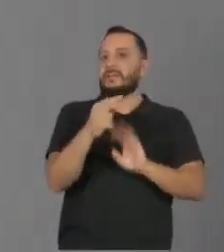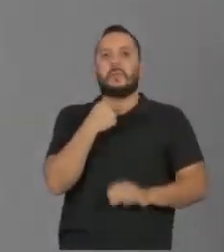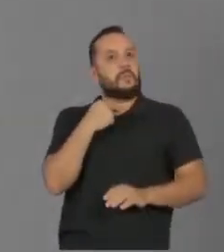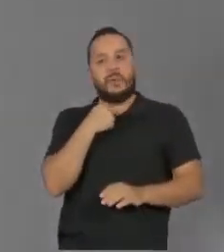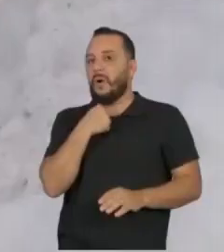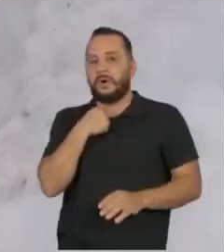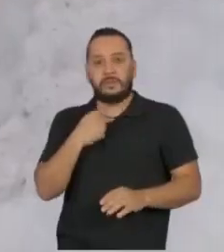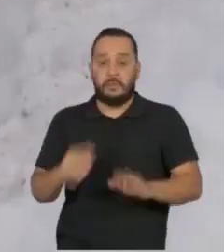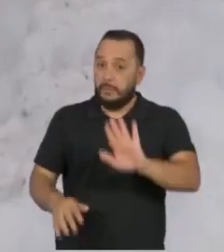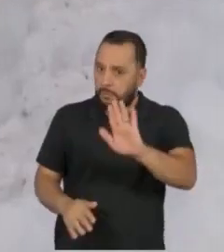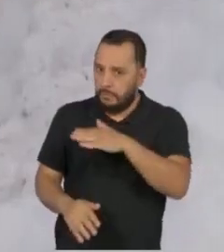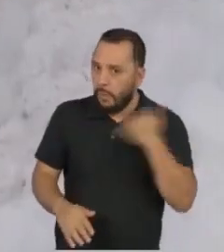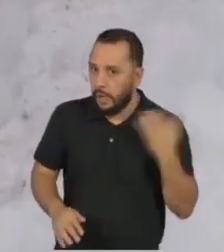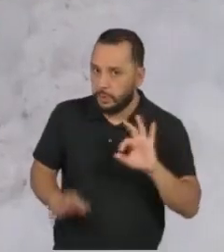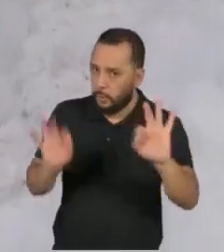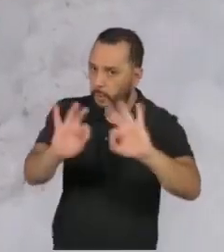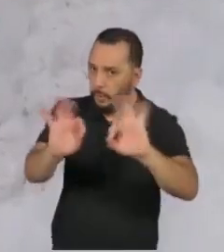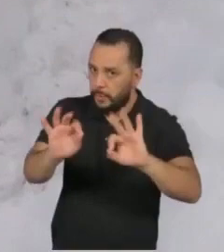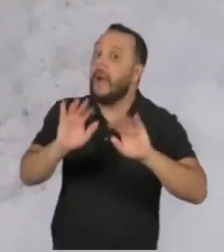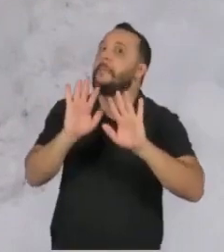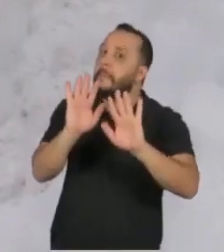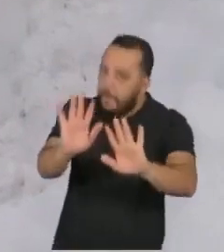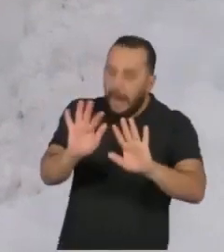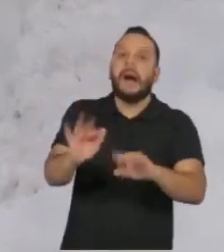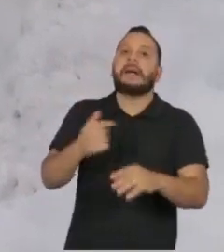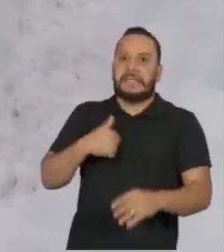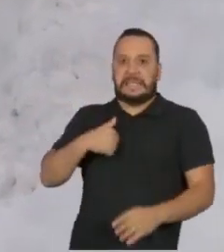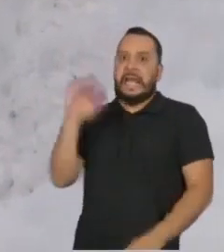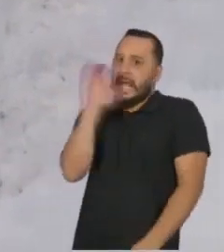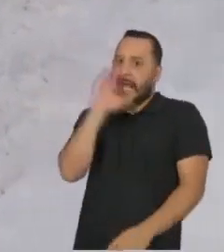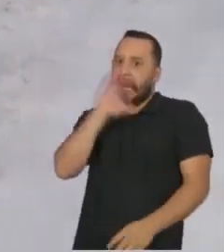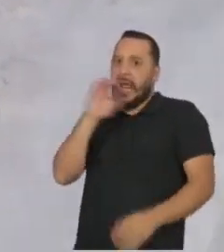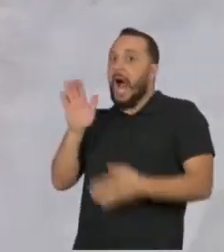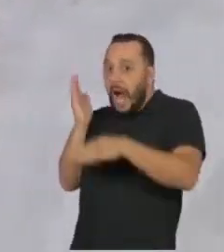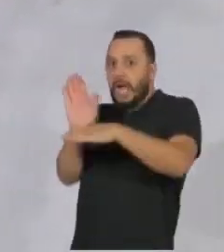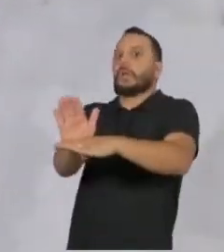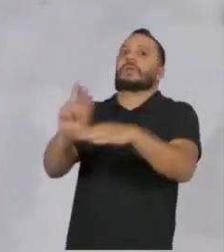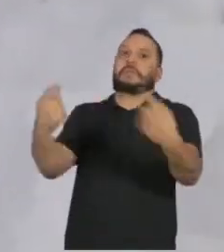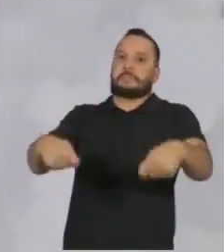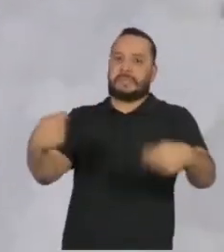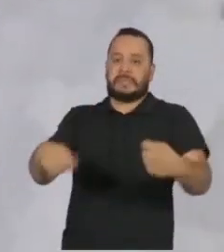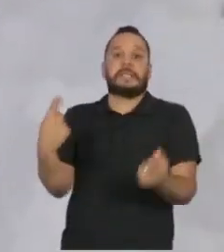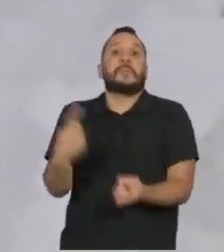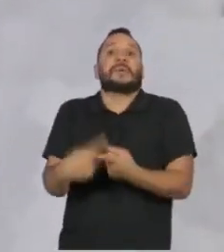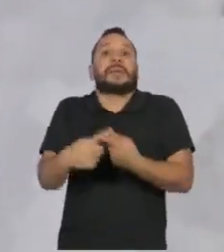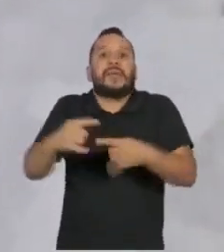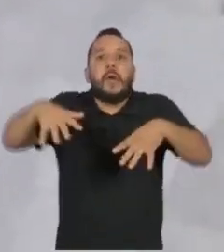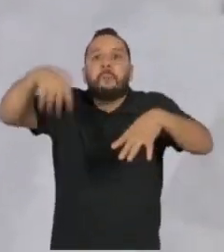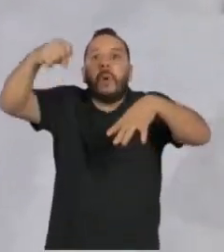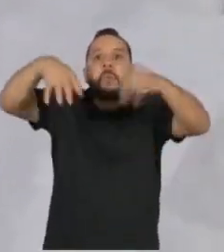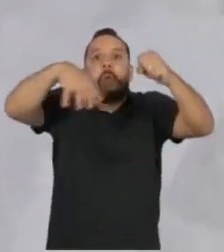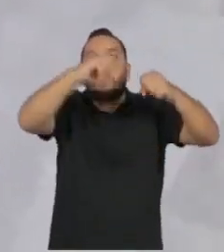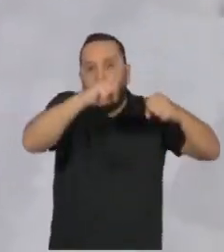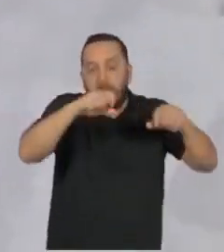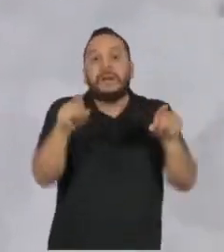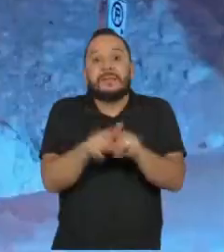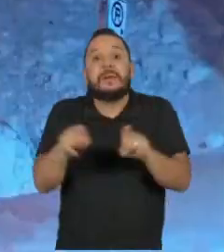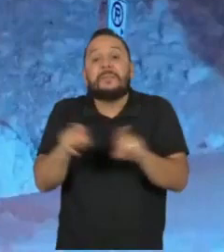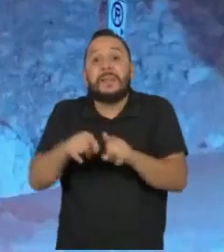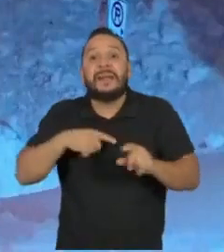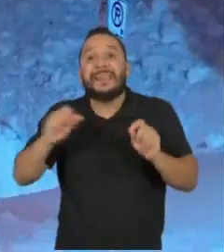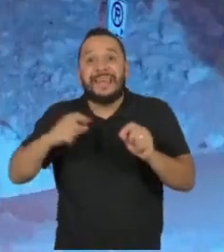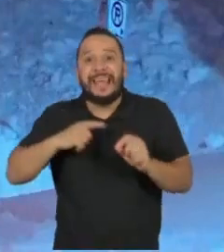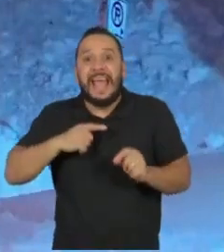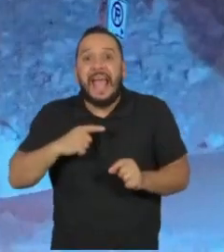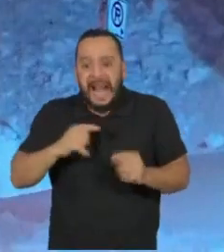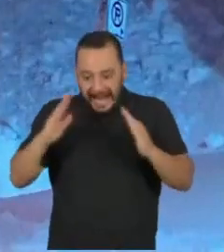registro de mortes, mas a situação é considerada de emergência, já que muitos ficaram sem energia elétrica e aquecimento.